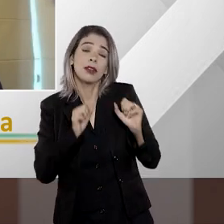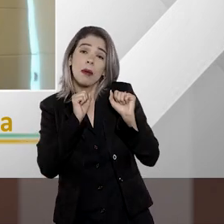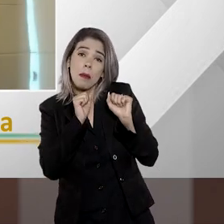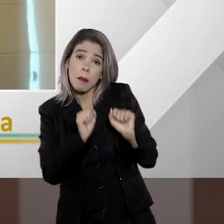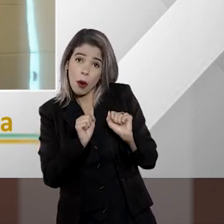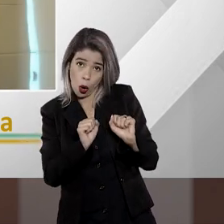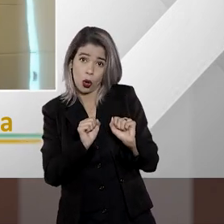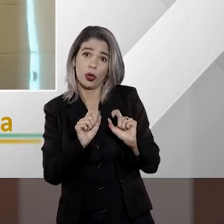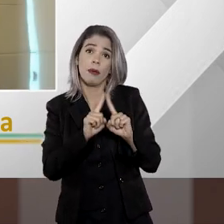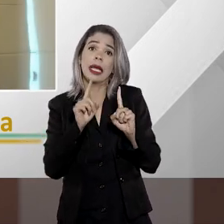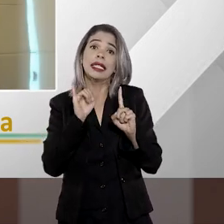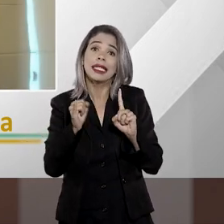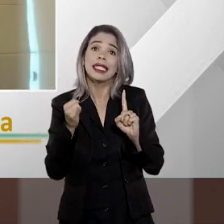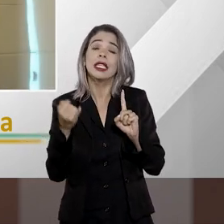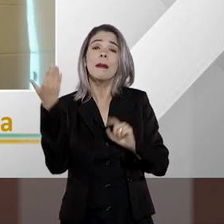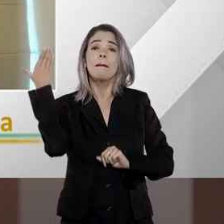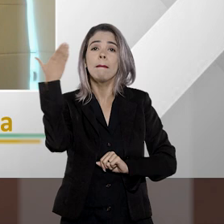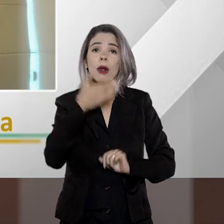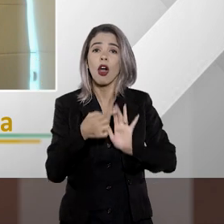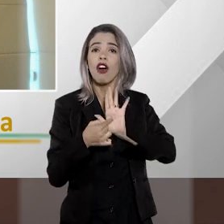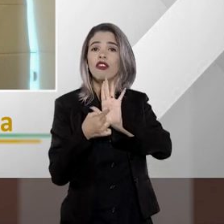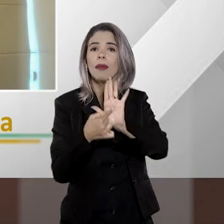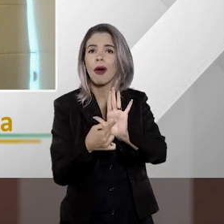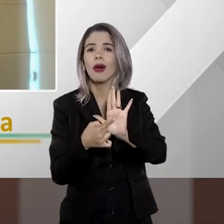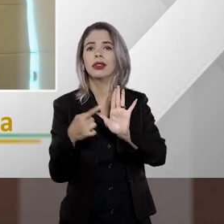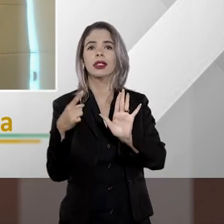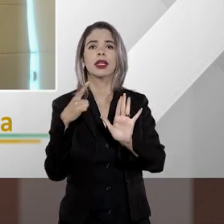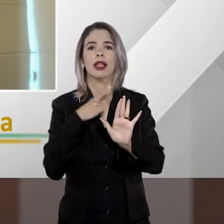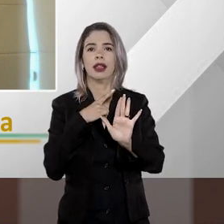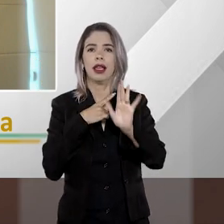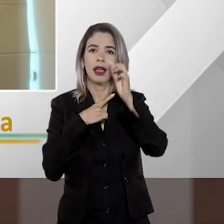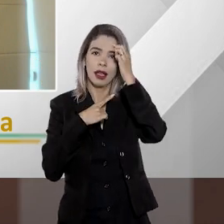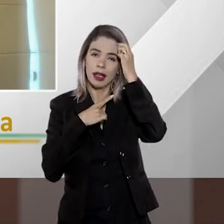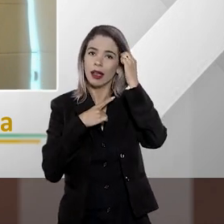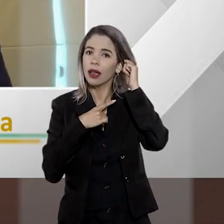ser beneficiado se demonstrar que está, né,